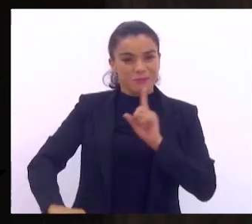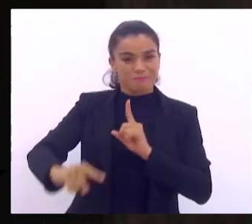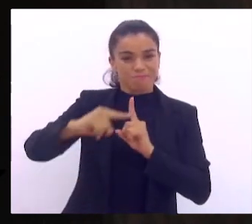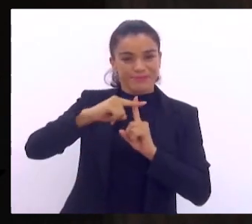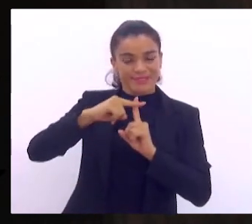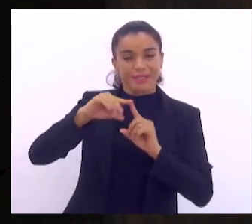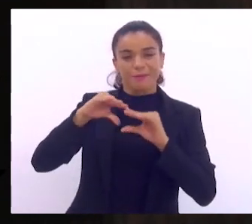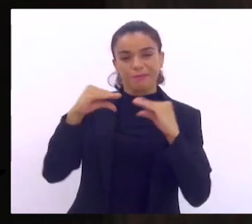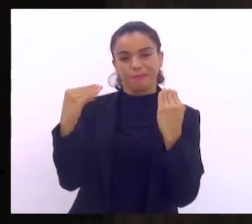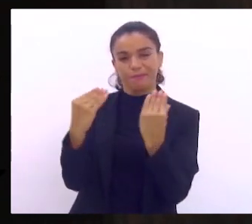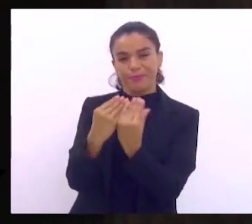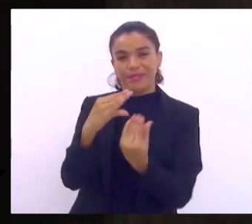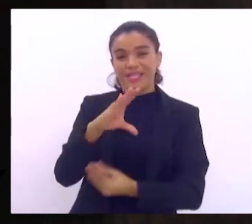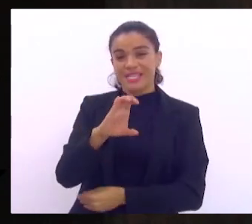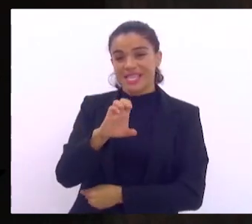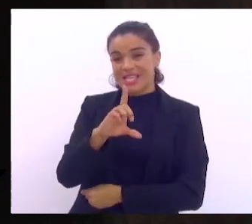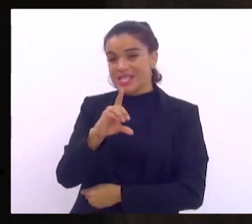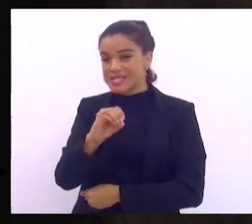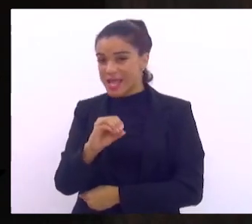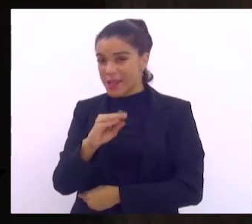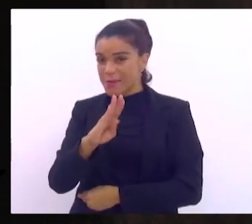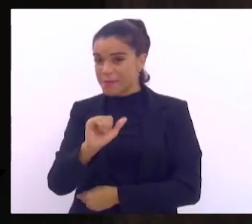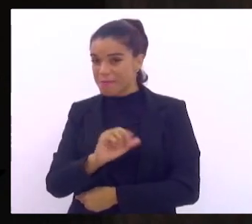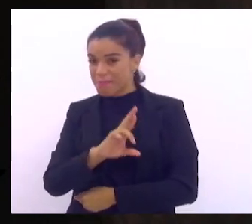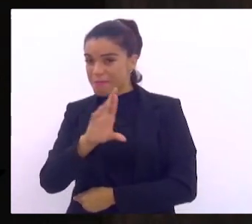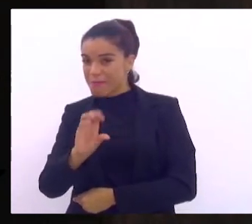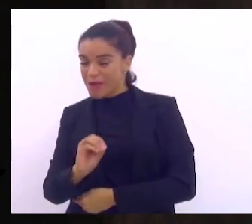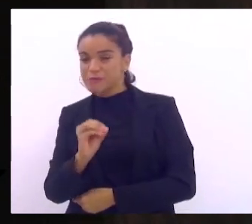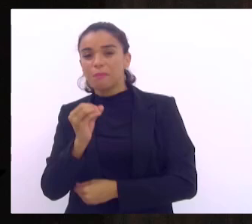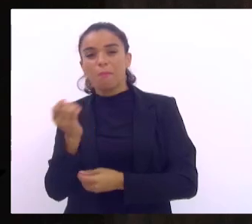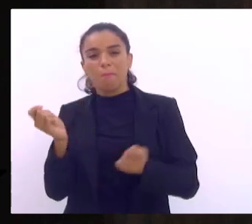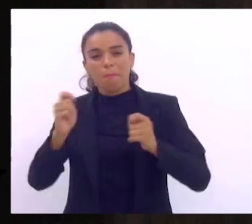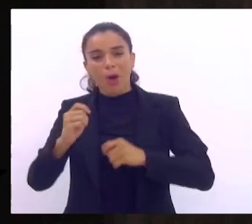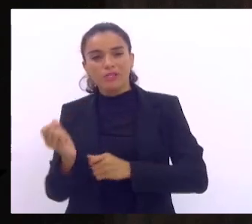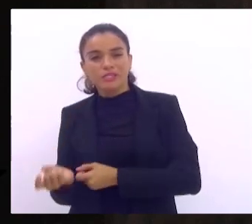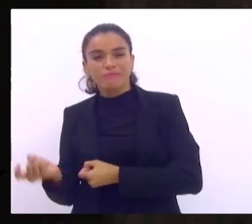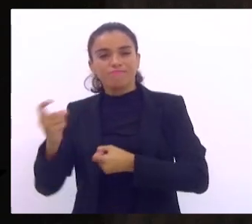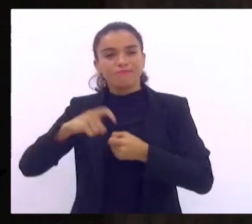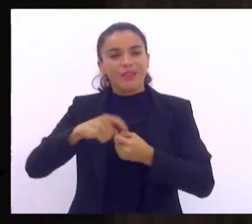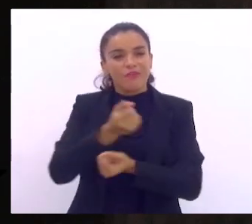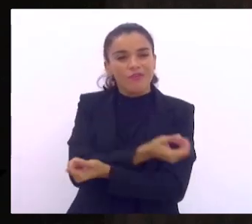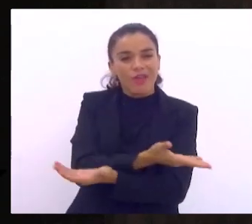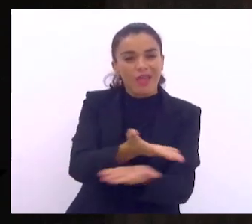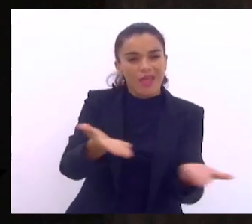de Barros possa retornar à comunidade do atletismo.